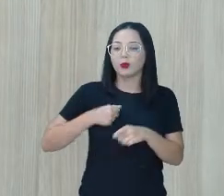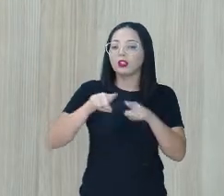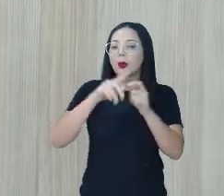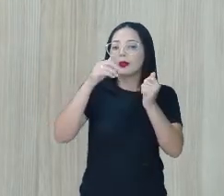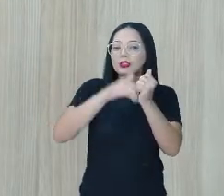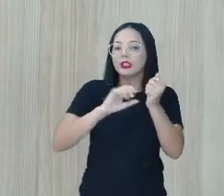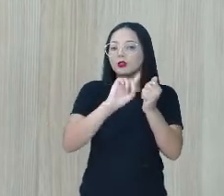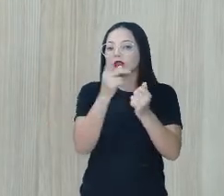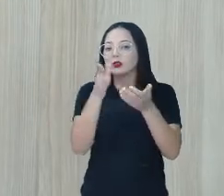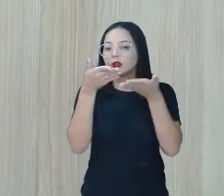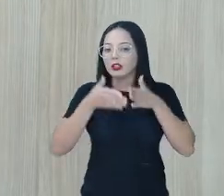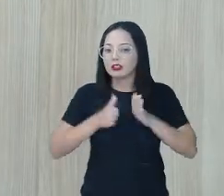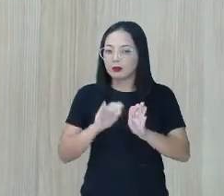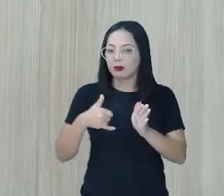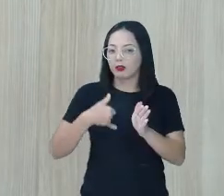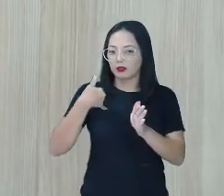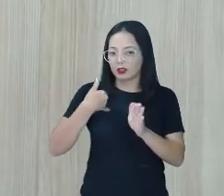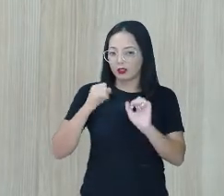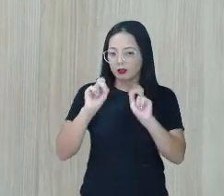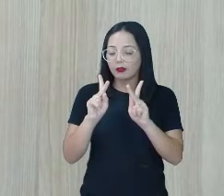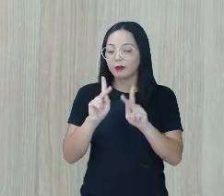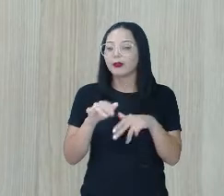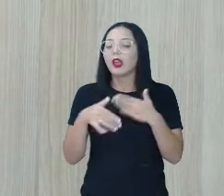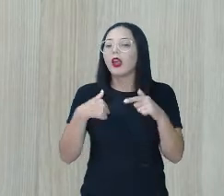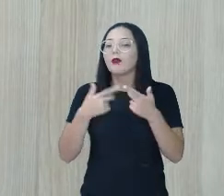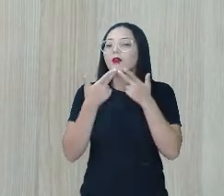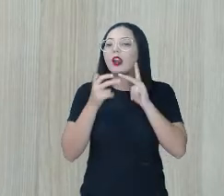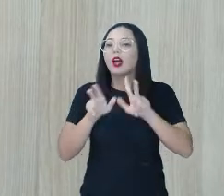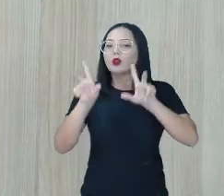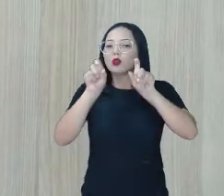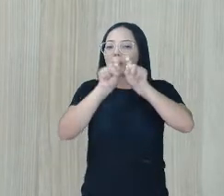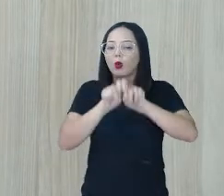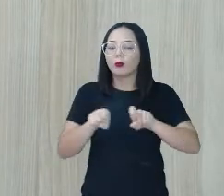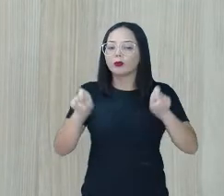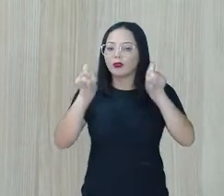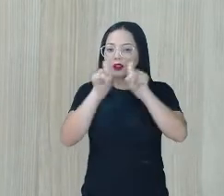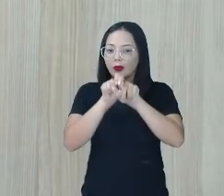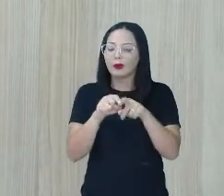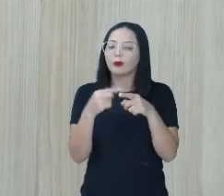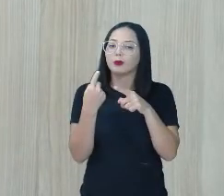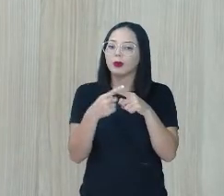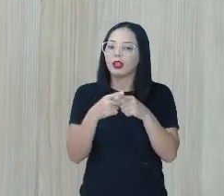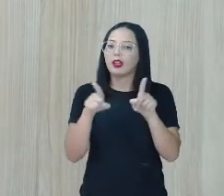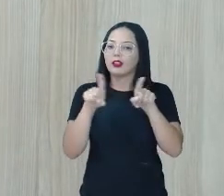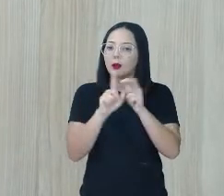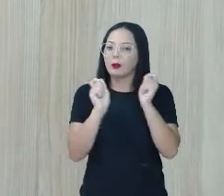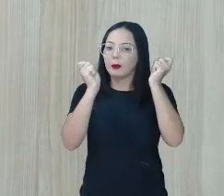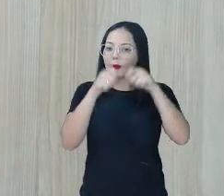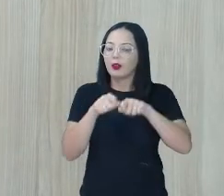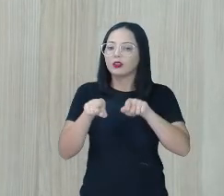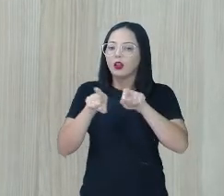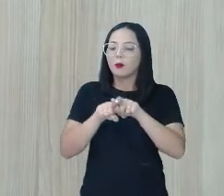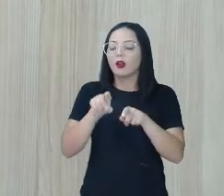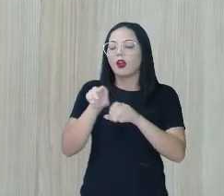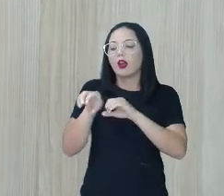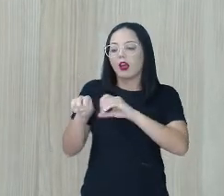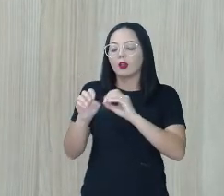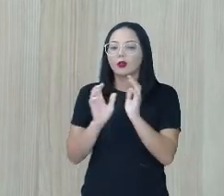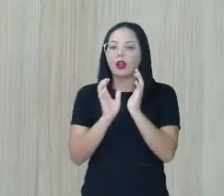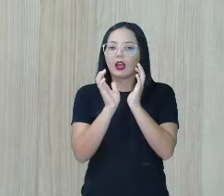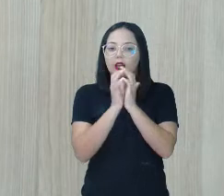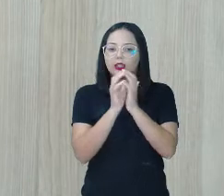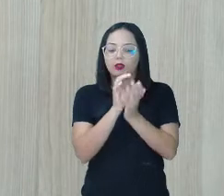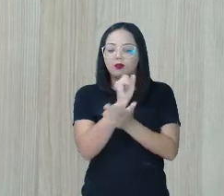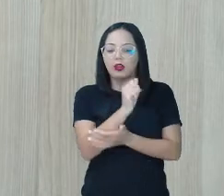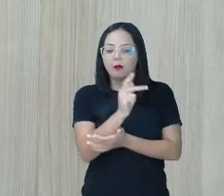senha a data do seu aniversário com 8 dígitos. Eu ia falar sobre o computador, tá, gente? A gente também pode colocar lá Educa Recife Web, né?